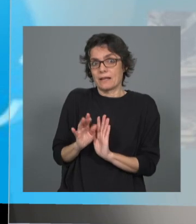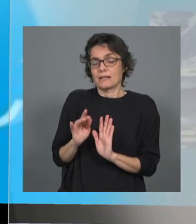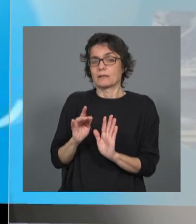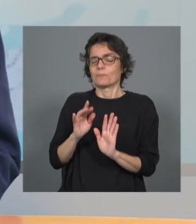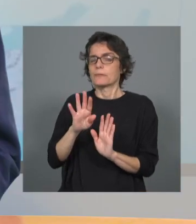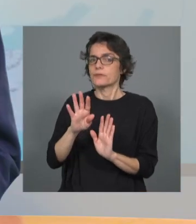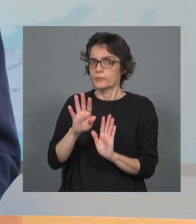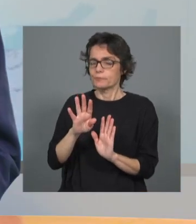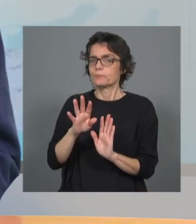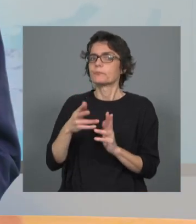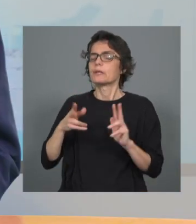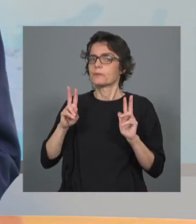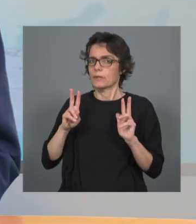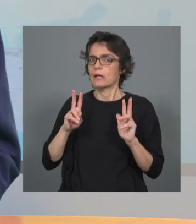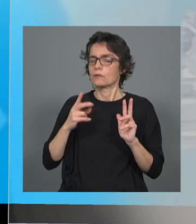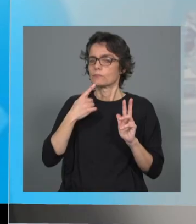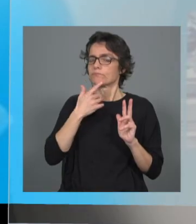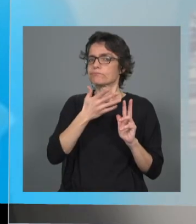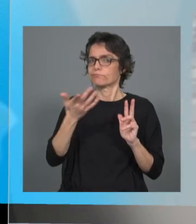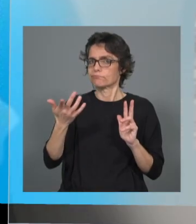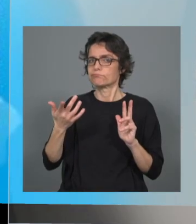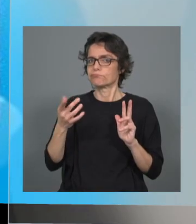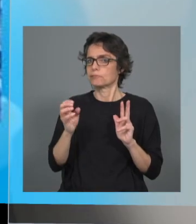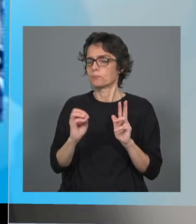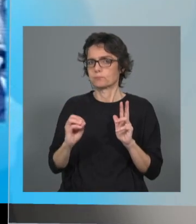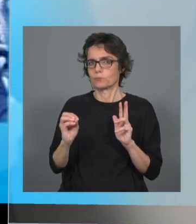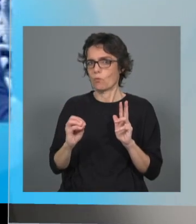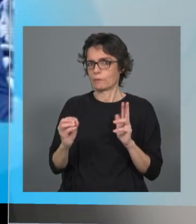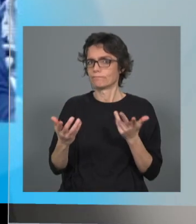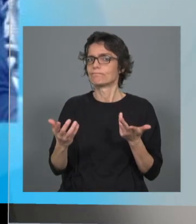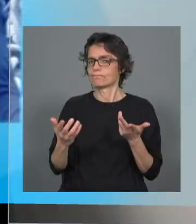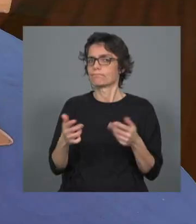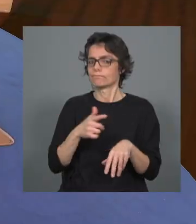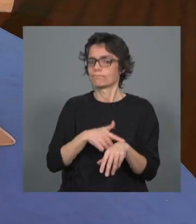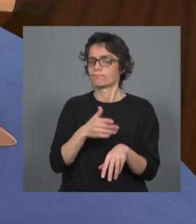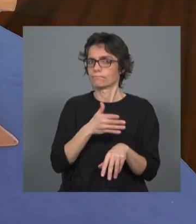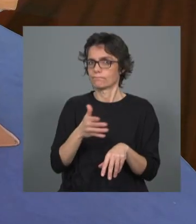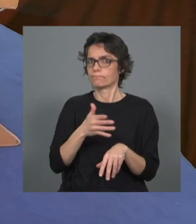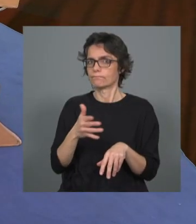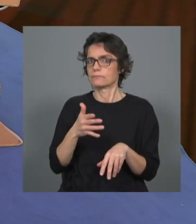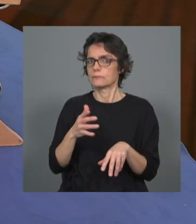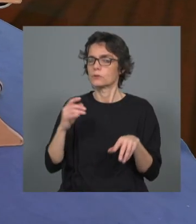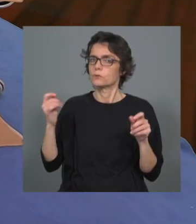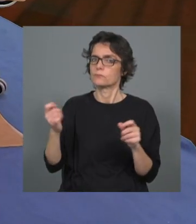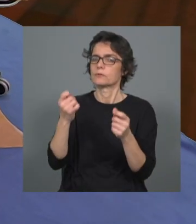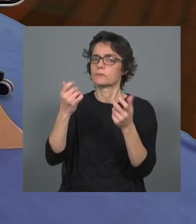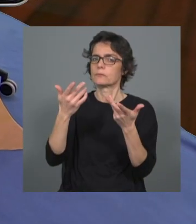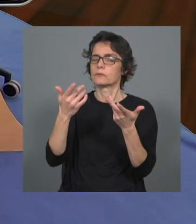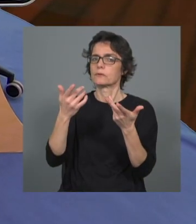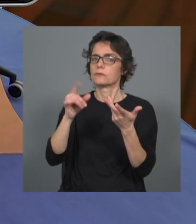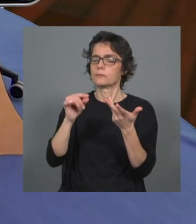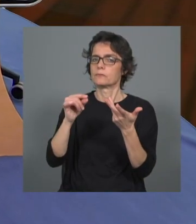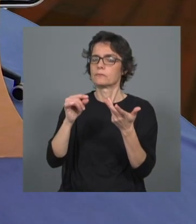não é? Ter presente também nestes momentos celebrativos aqueles que estão